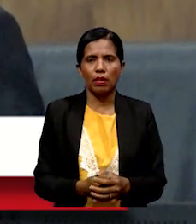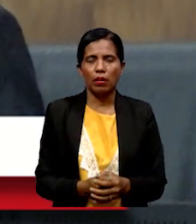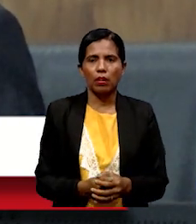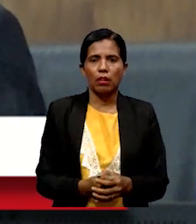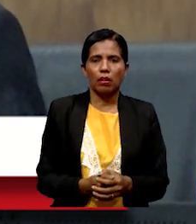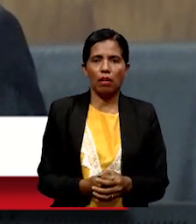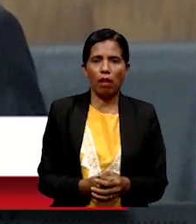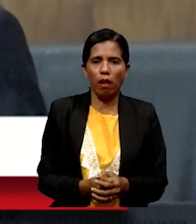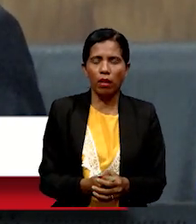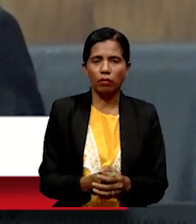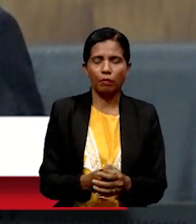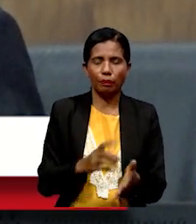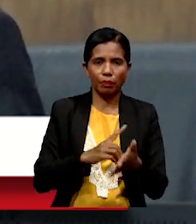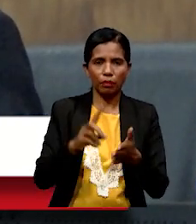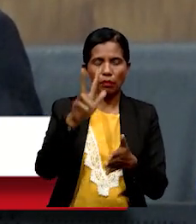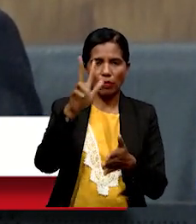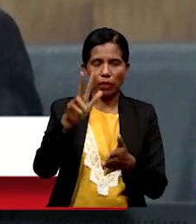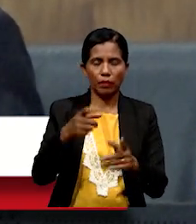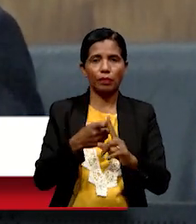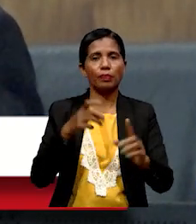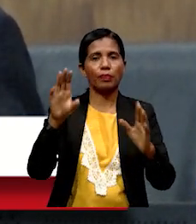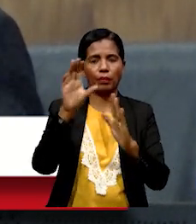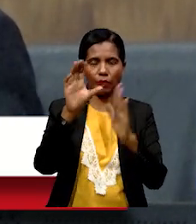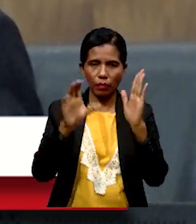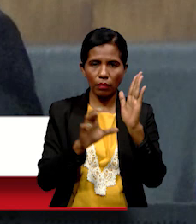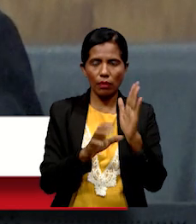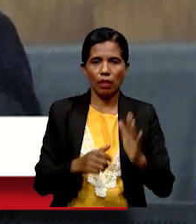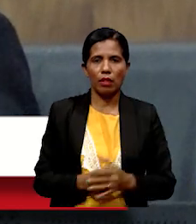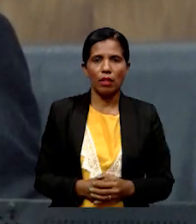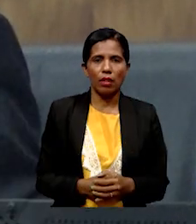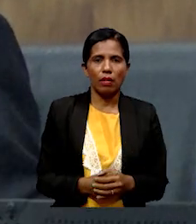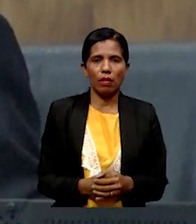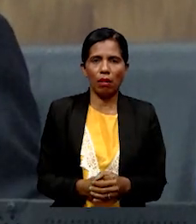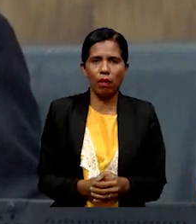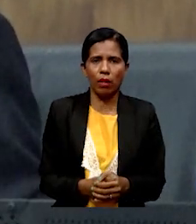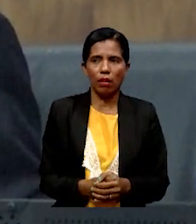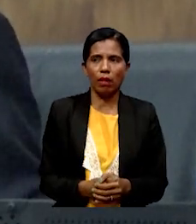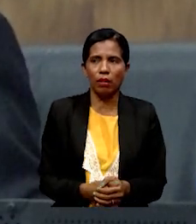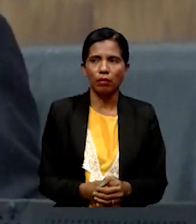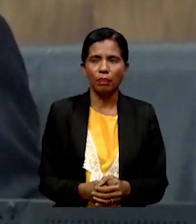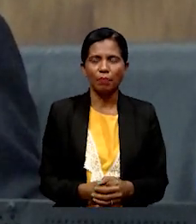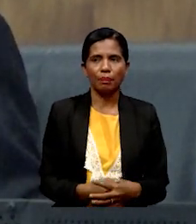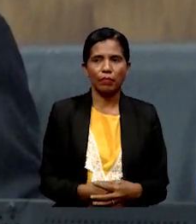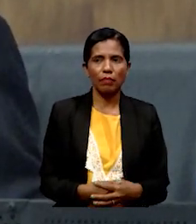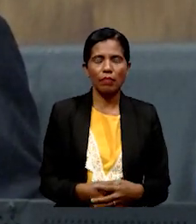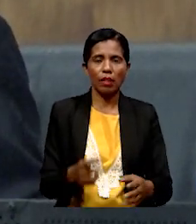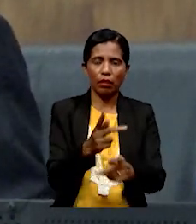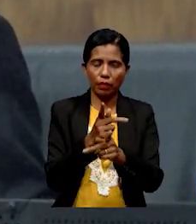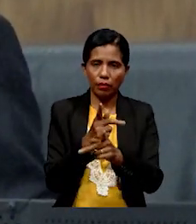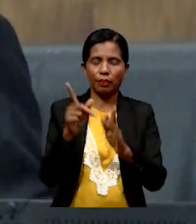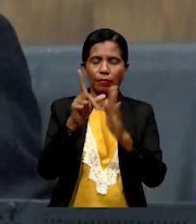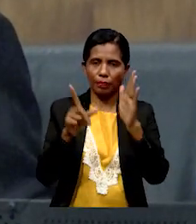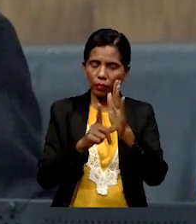Princípio número 3, né, princípio constituição. Também, né, soberania, tu assegura soberania por qualquer